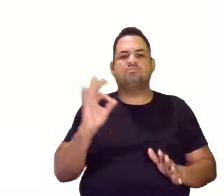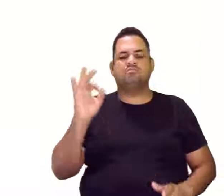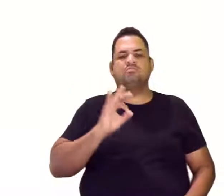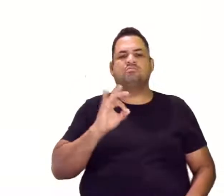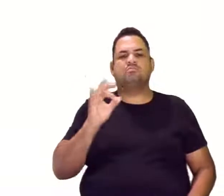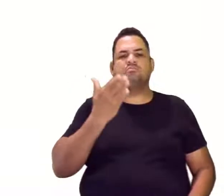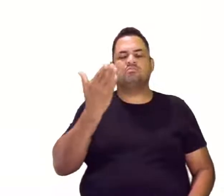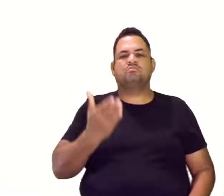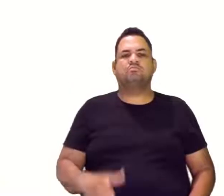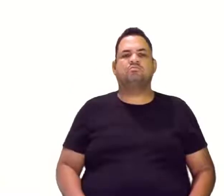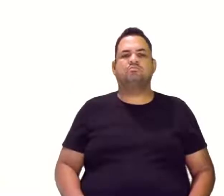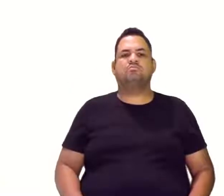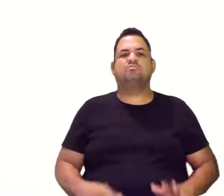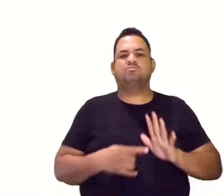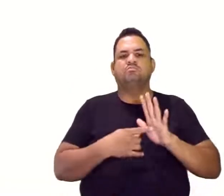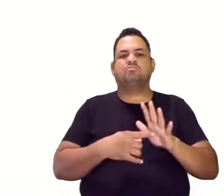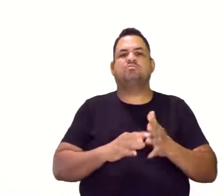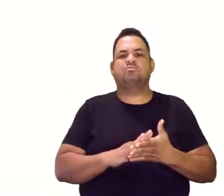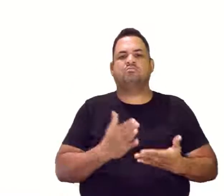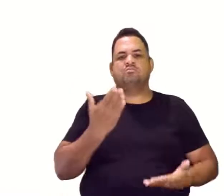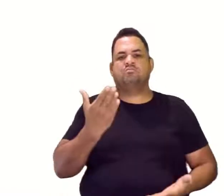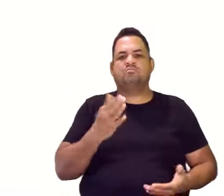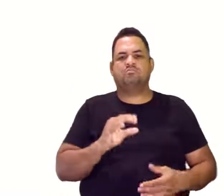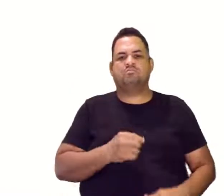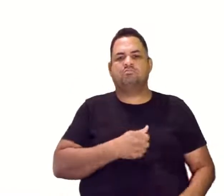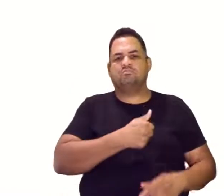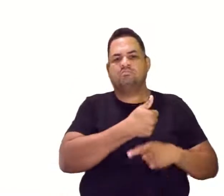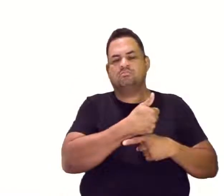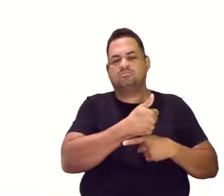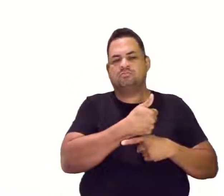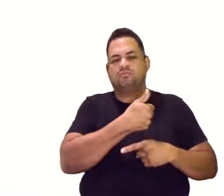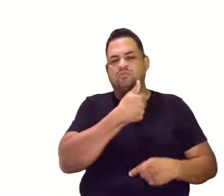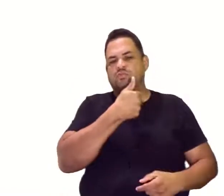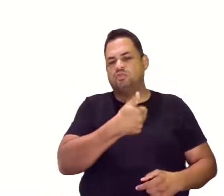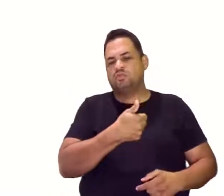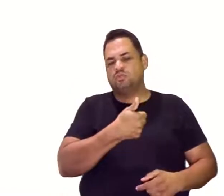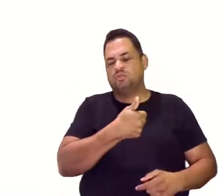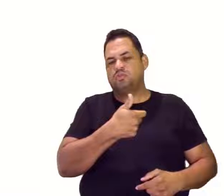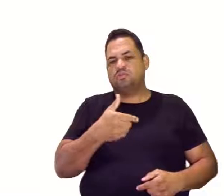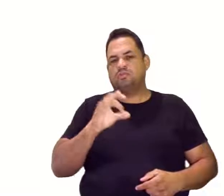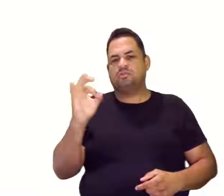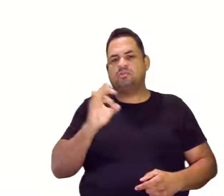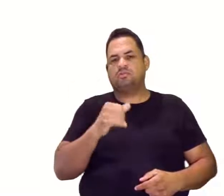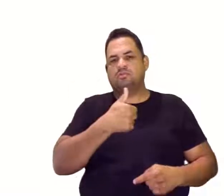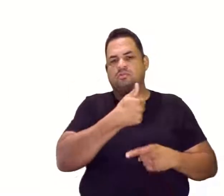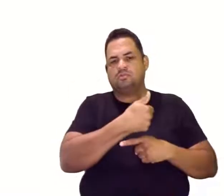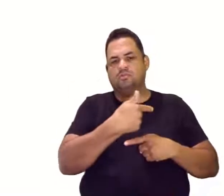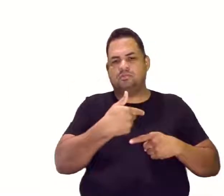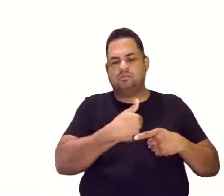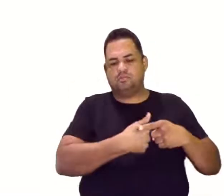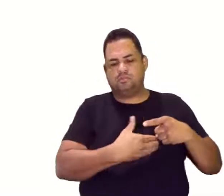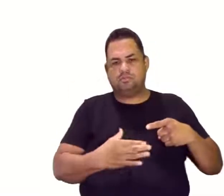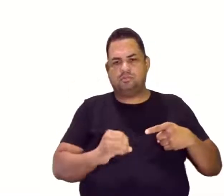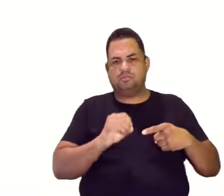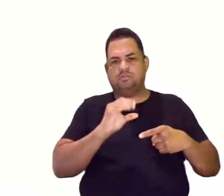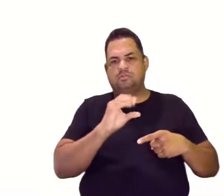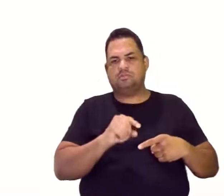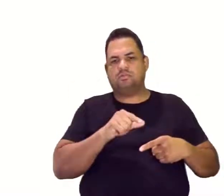mais perto. Formas de representação, 12% é como se fosse 12 por 100. 100, que é é o mesmo